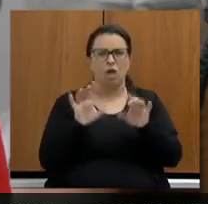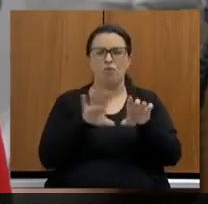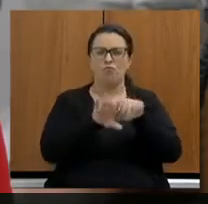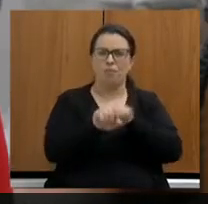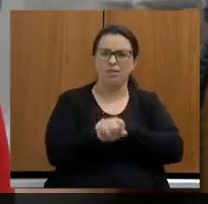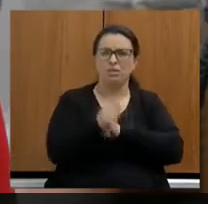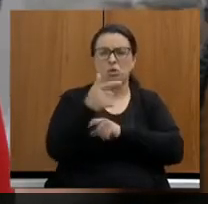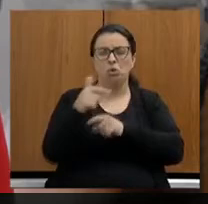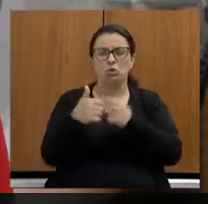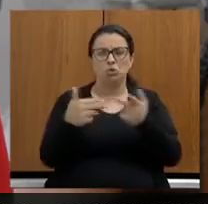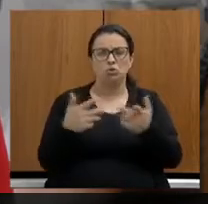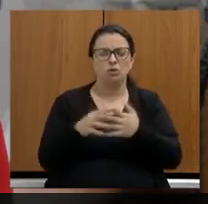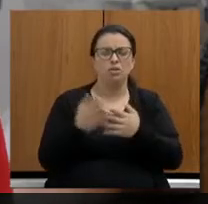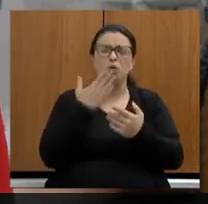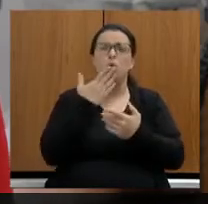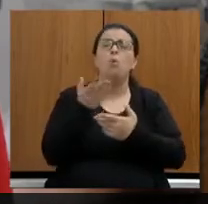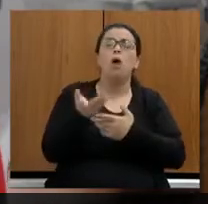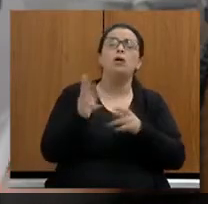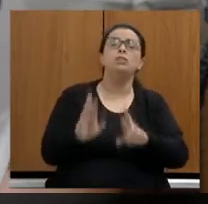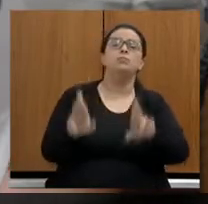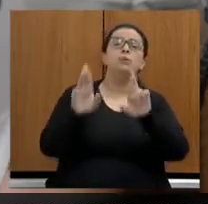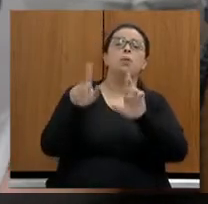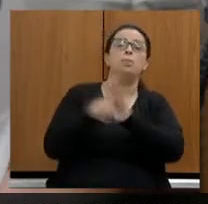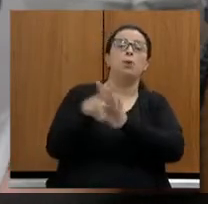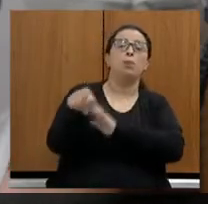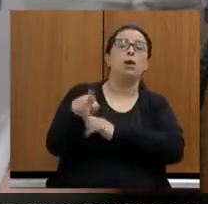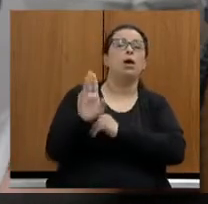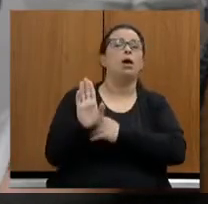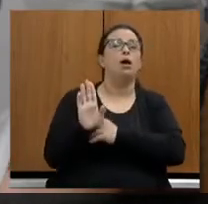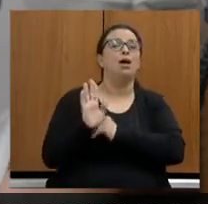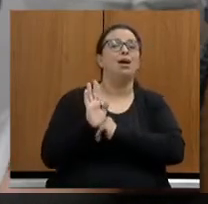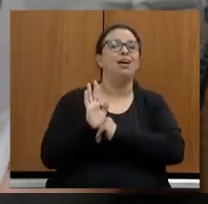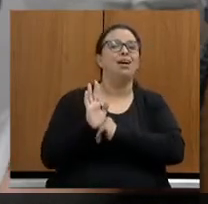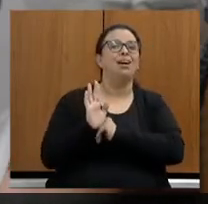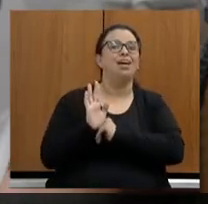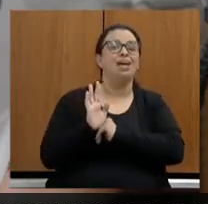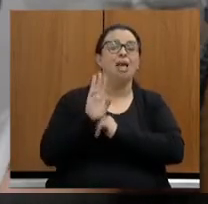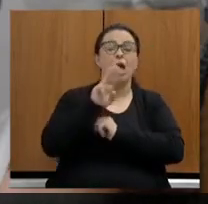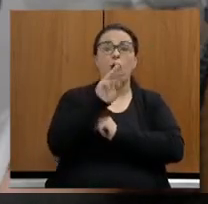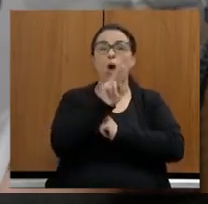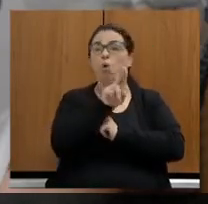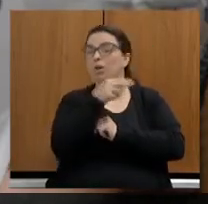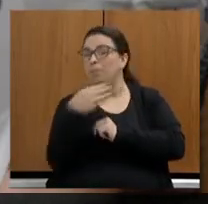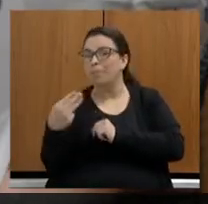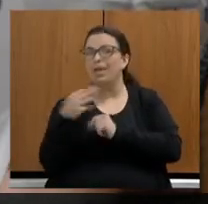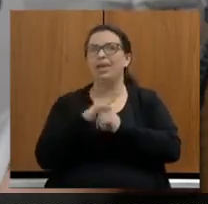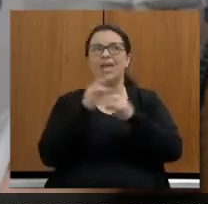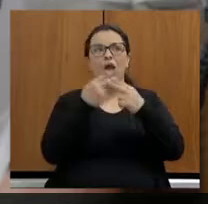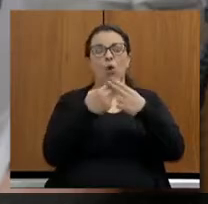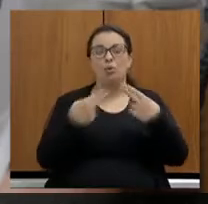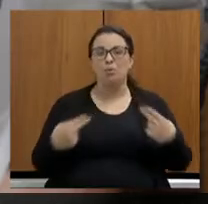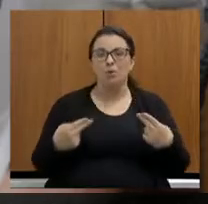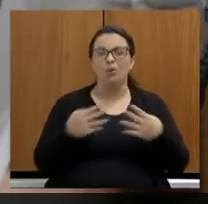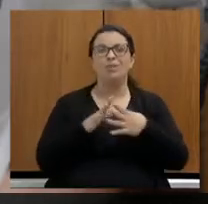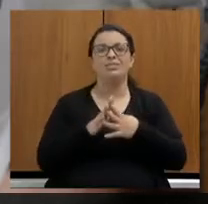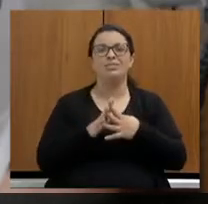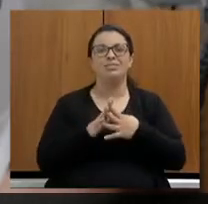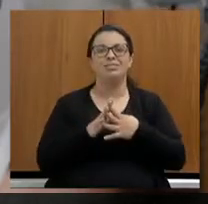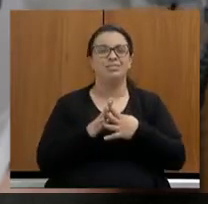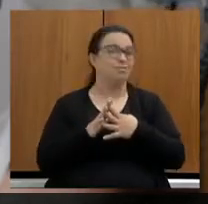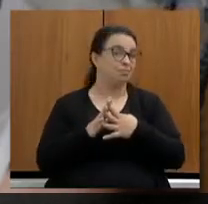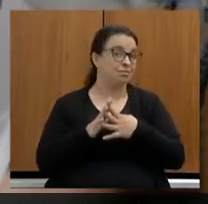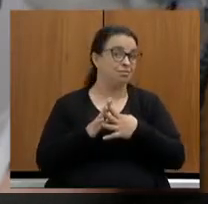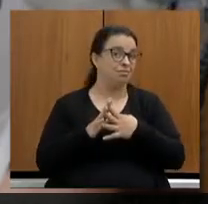aqui pela comissão estou aguardando a resposta por quê que prefere a nossa oeng a nossa unimontes e é o Unibanco